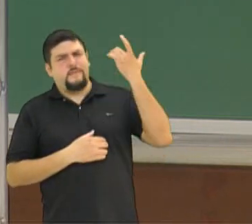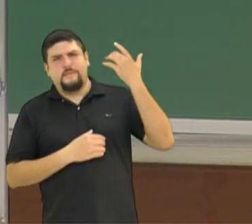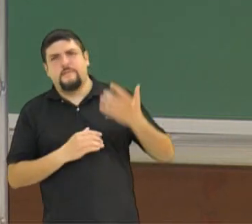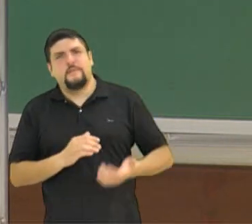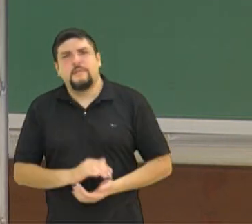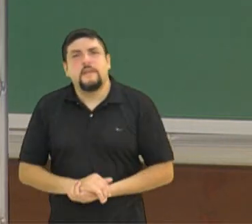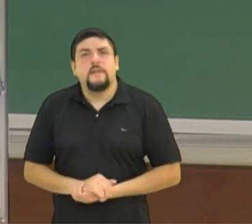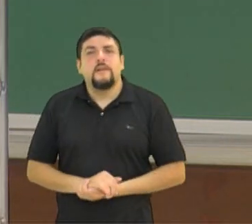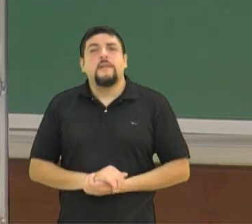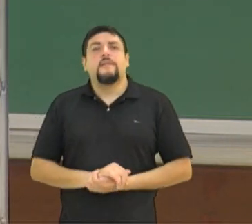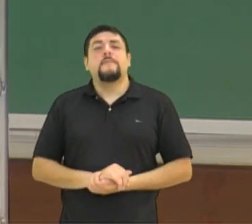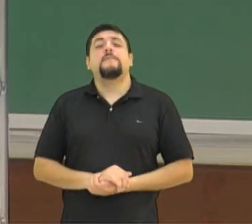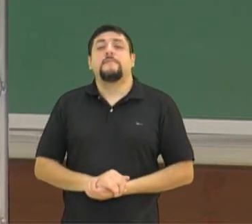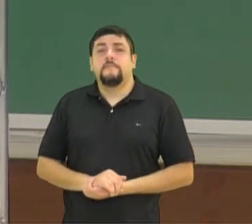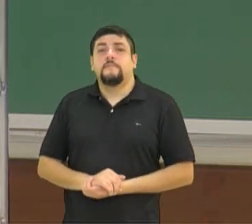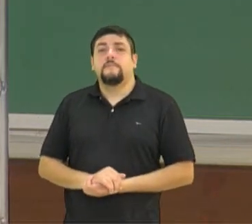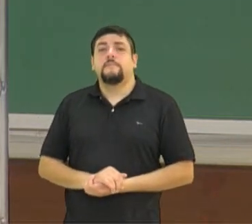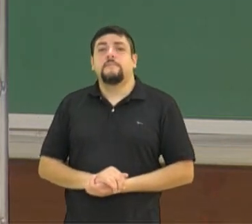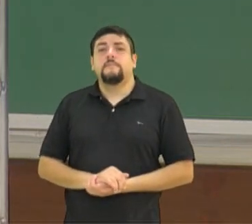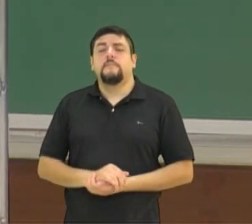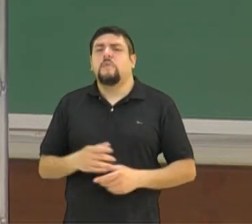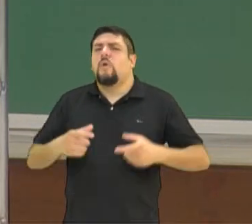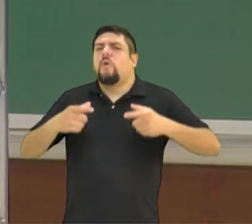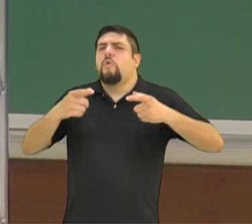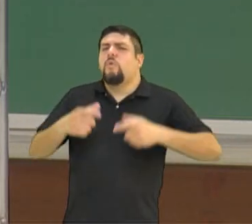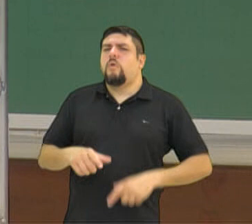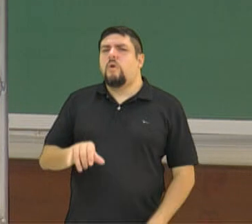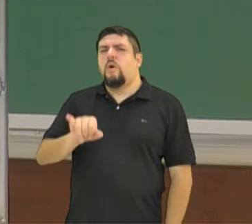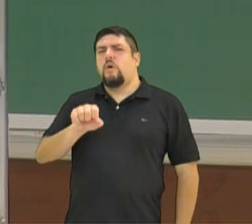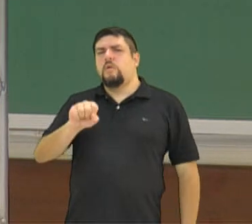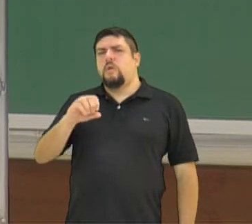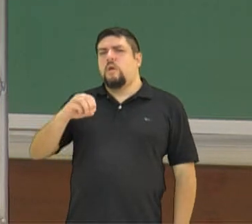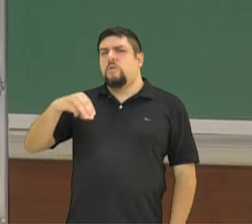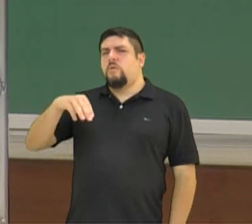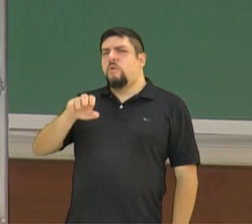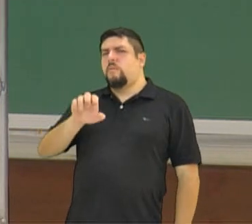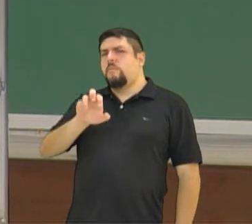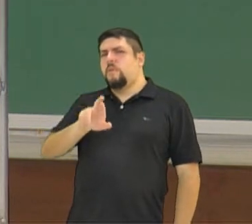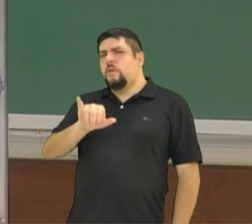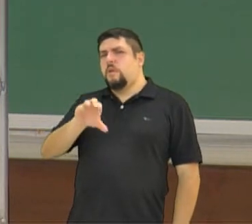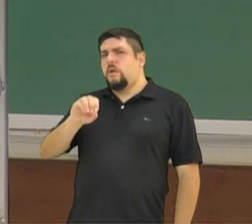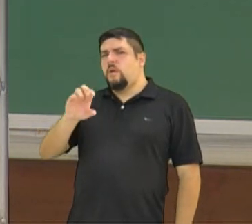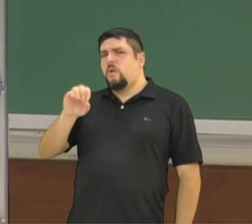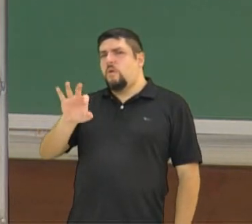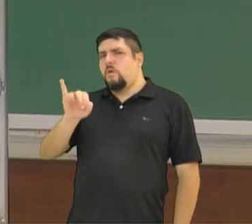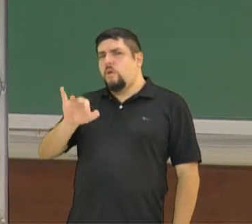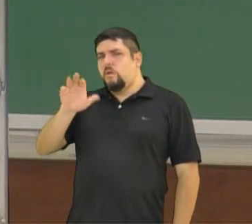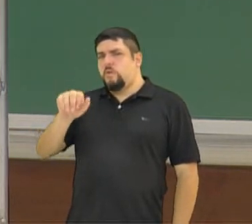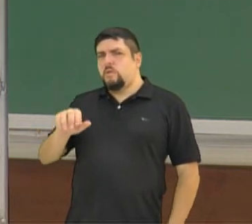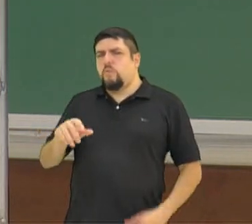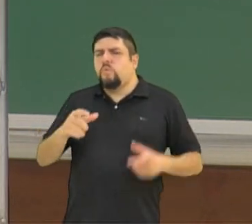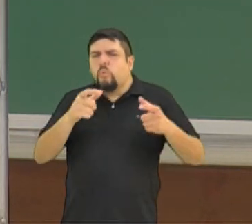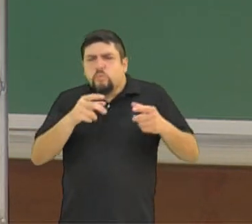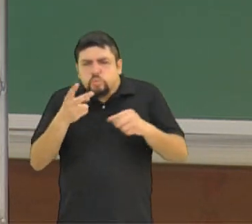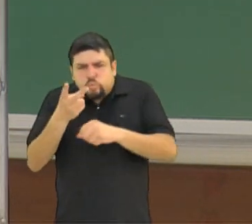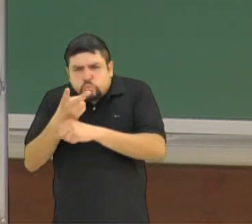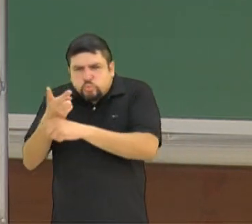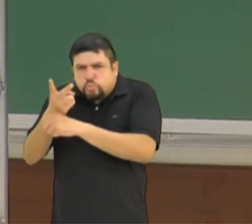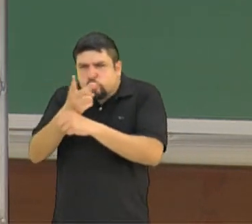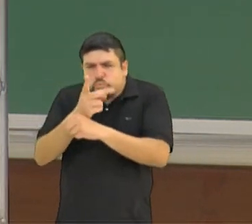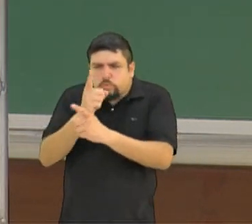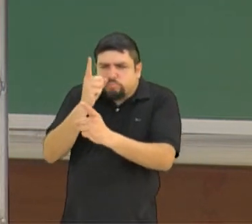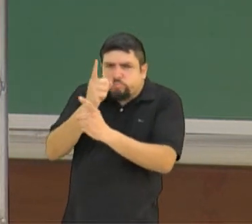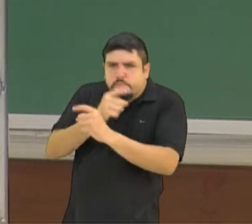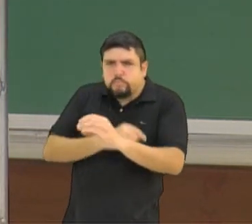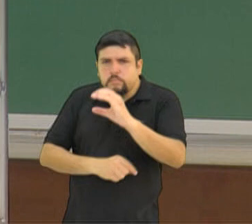fácil, né? Apresenta isomeria óptica, portanto, um carbono com 4 diferentes substituintes. E